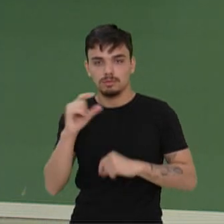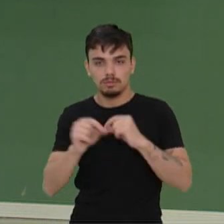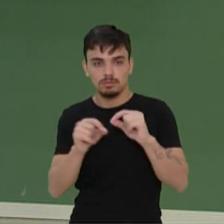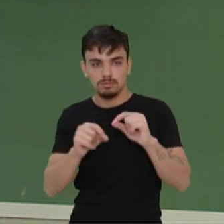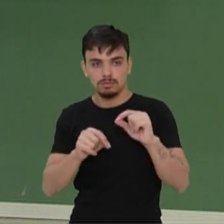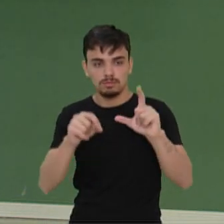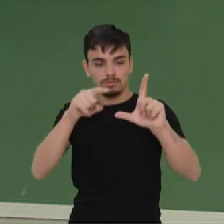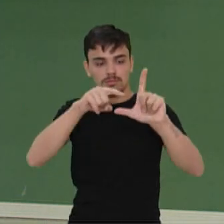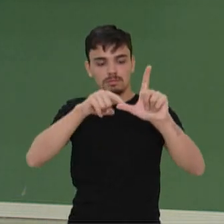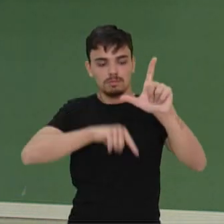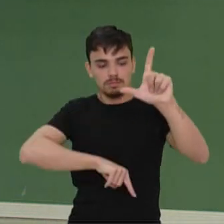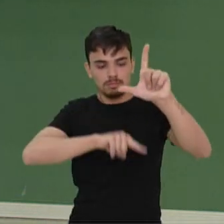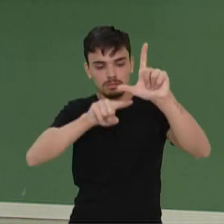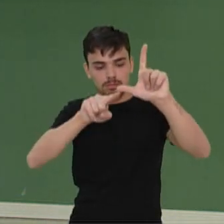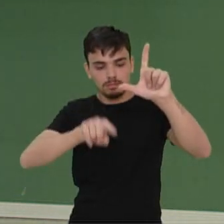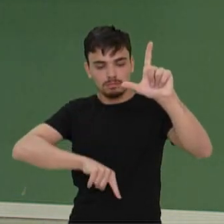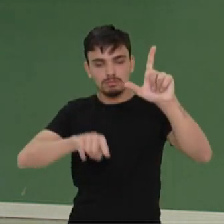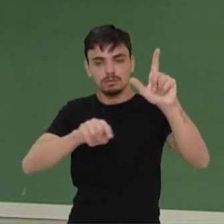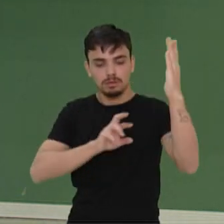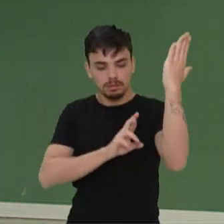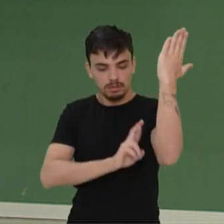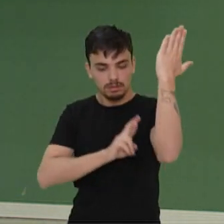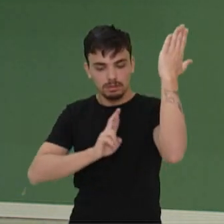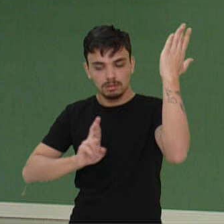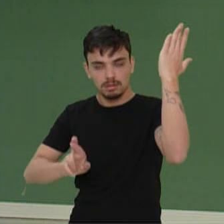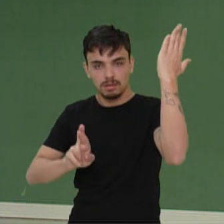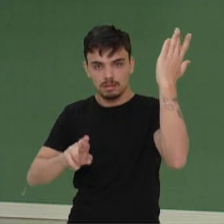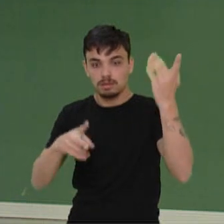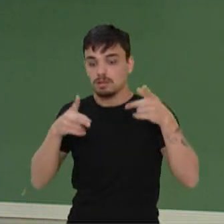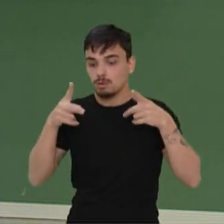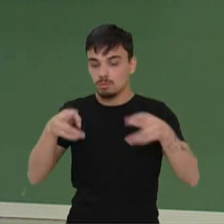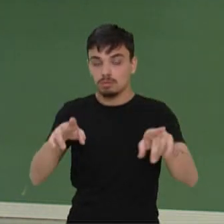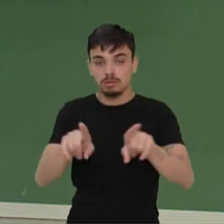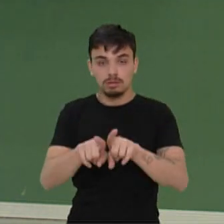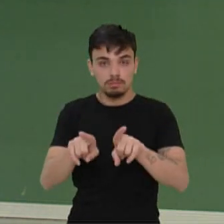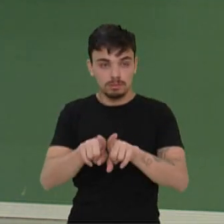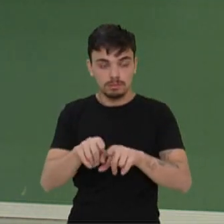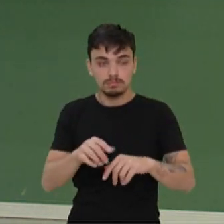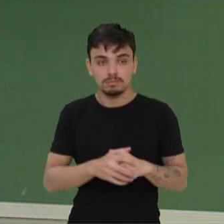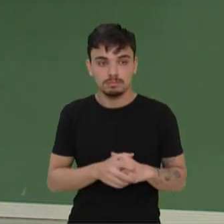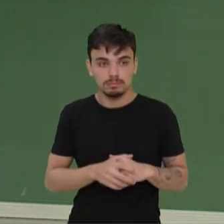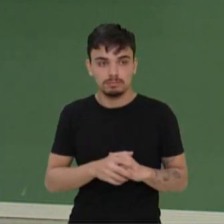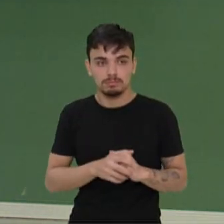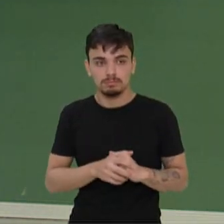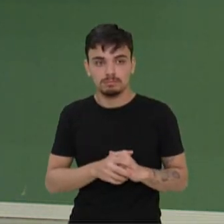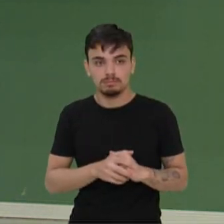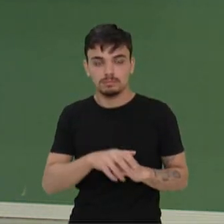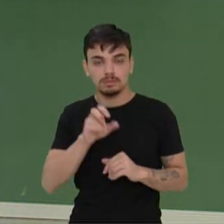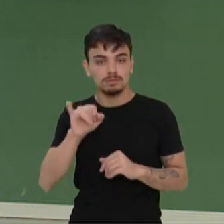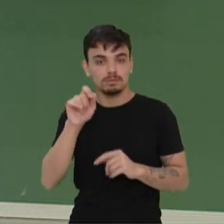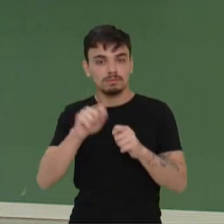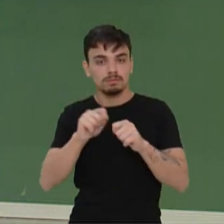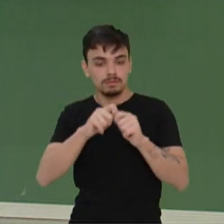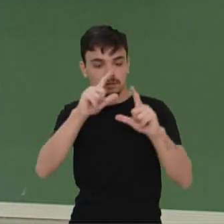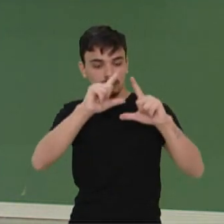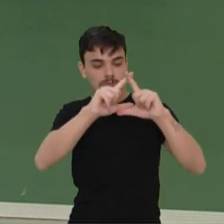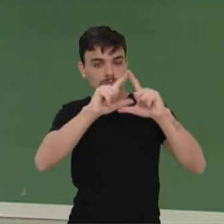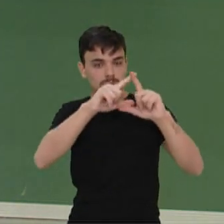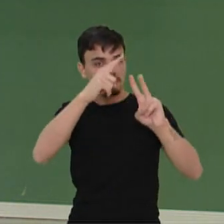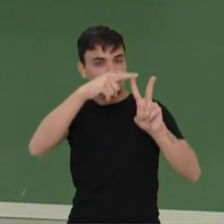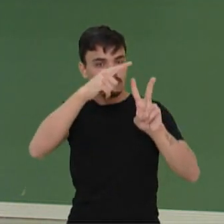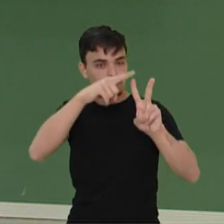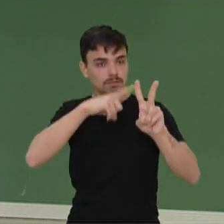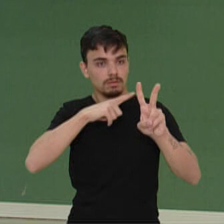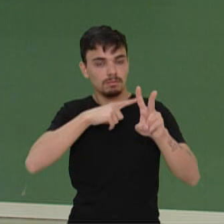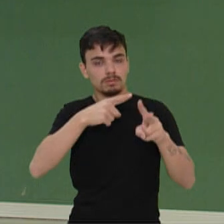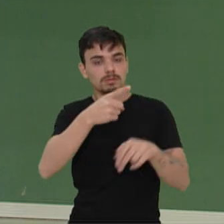duas raízes reais e iguais. Se você resolver a fórmula de Bhaskara num caso desse daqui, você vai perceber que o X1 e o X2 são números